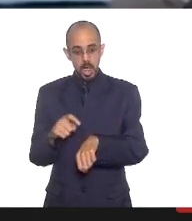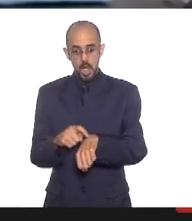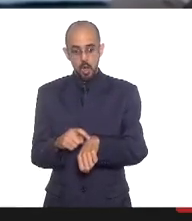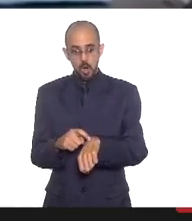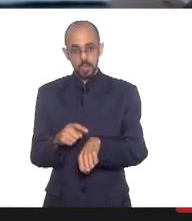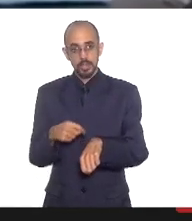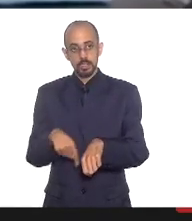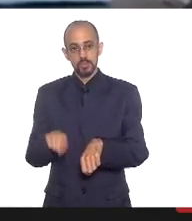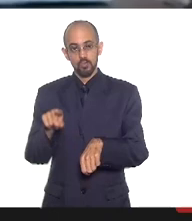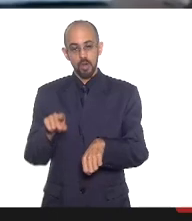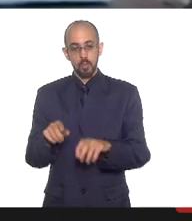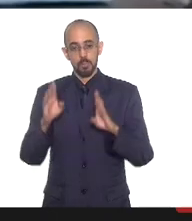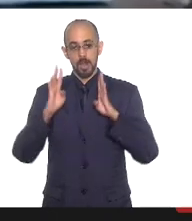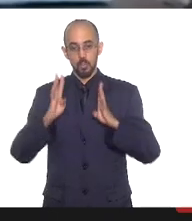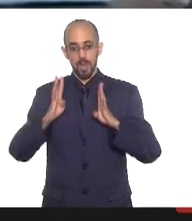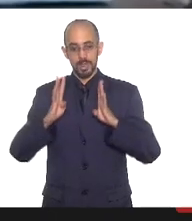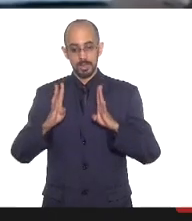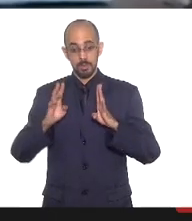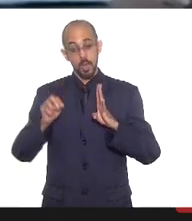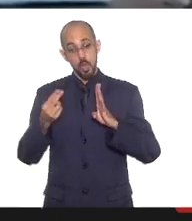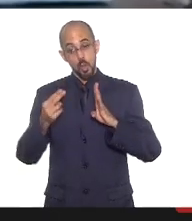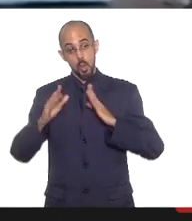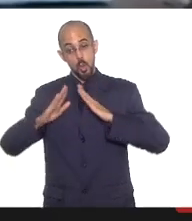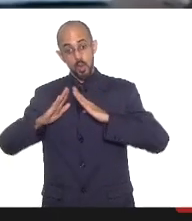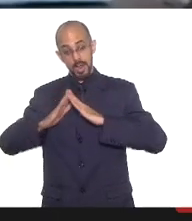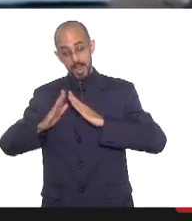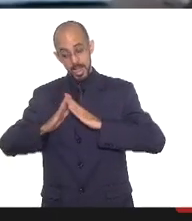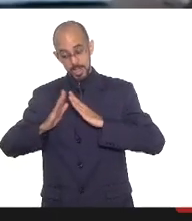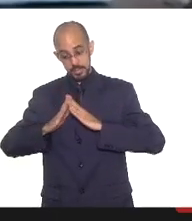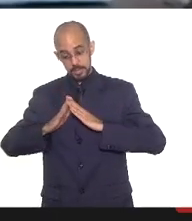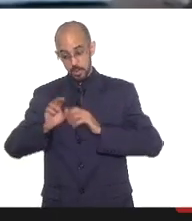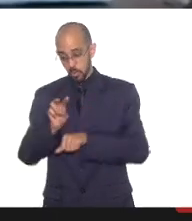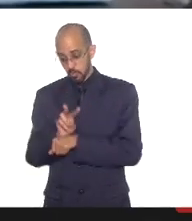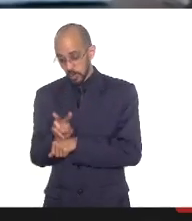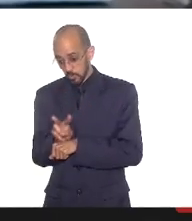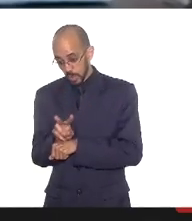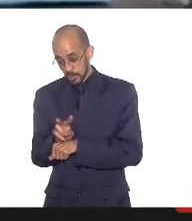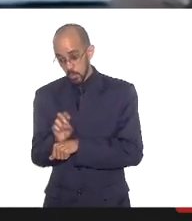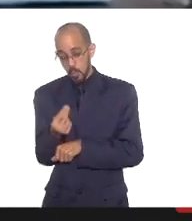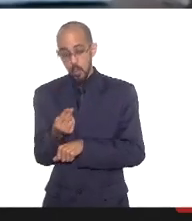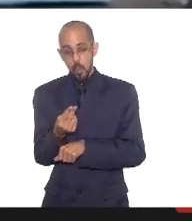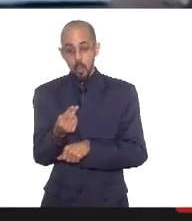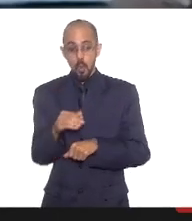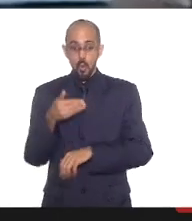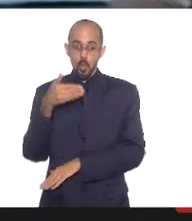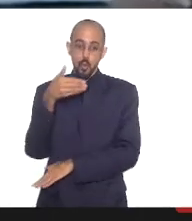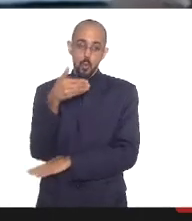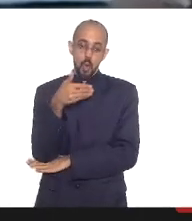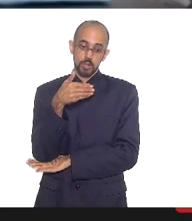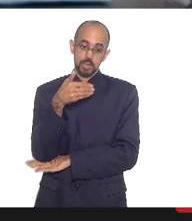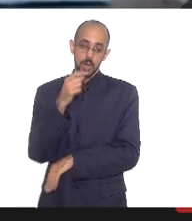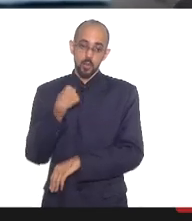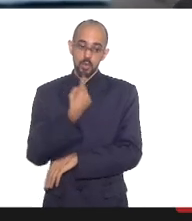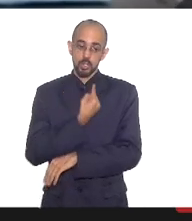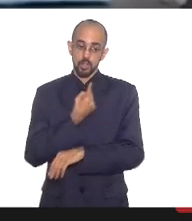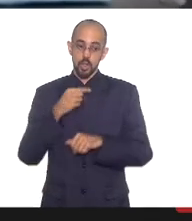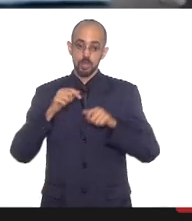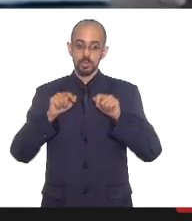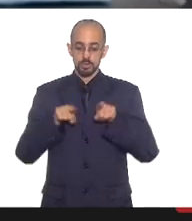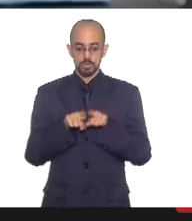por enrolamentos seja no domicílio como implemento município seja através do hotel que nós dois